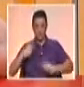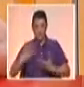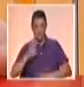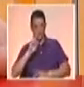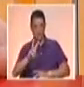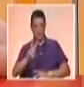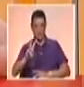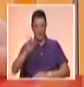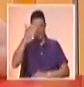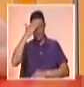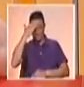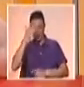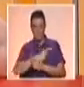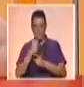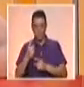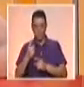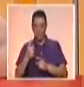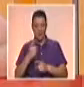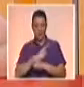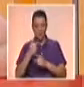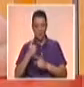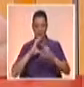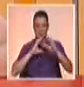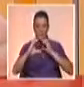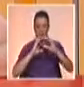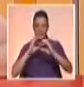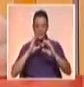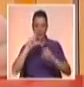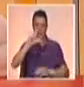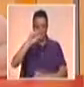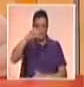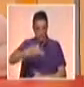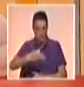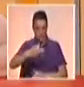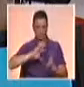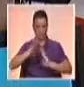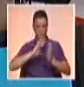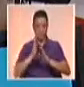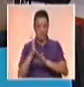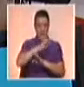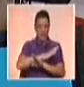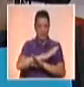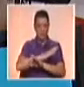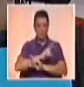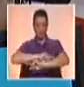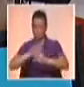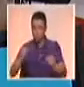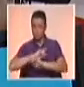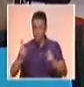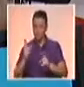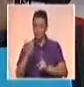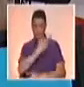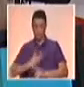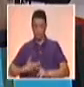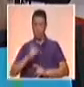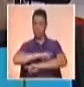na televisão, nas ruas, na escola. Essa comunicação gestual teve uma altura que foi inibida, é? Sim.